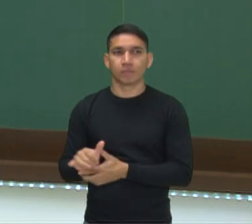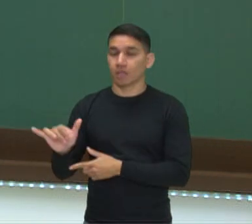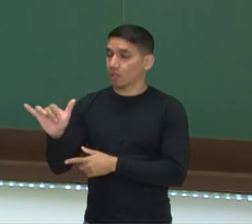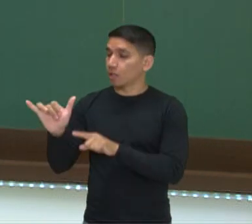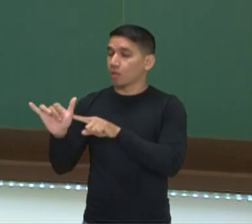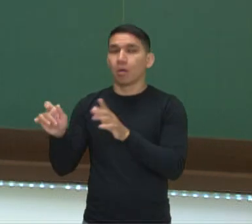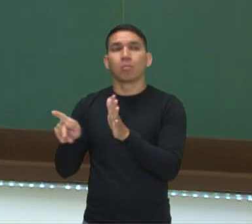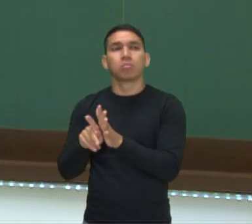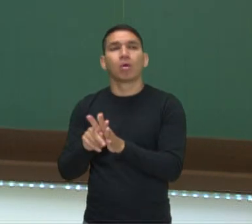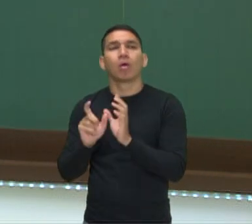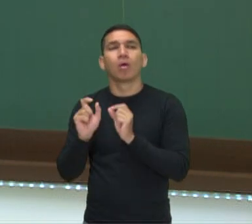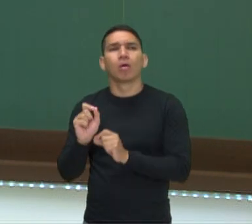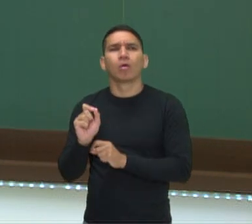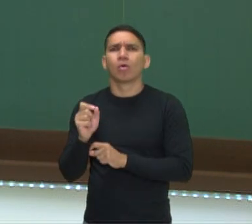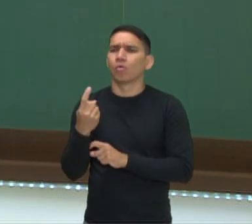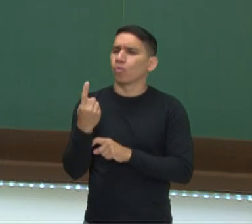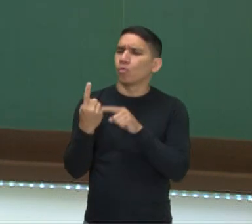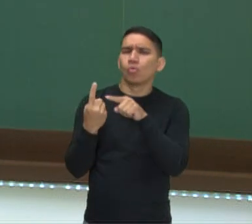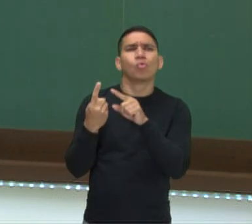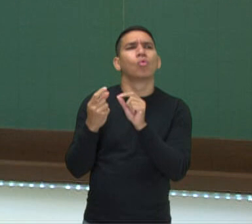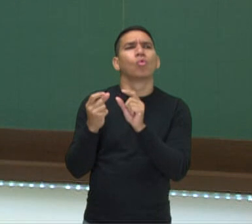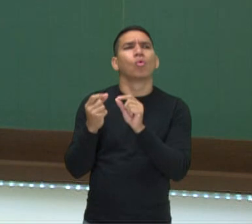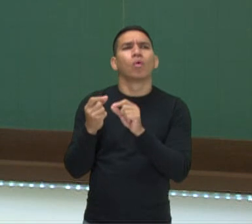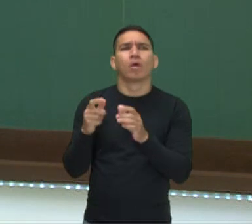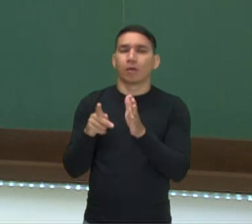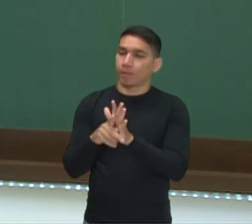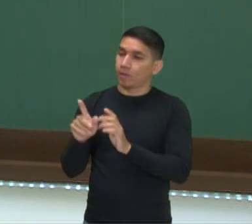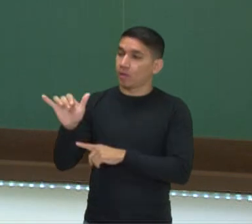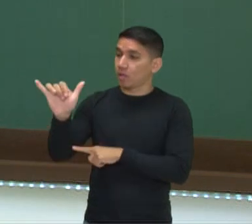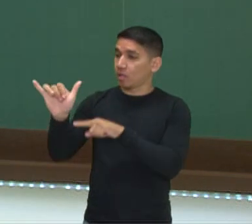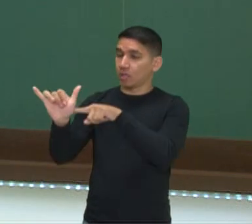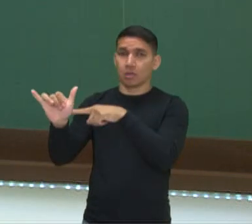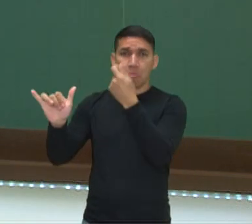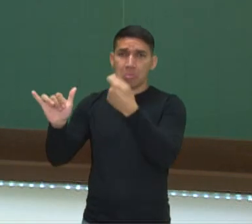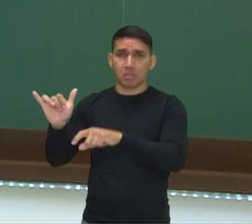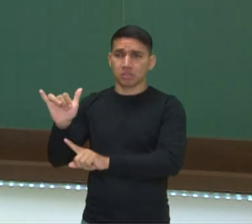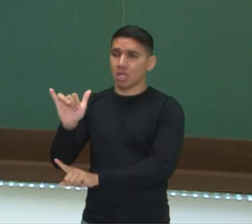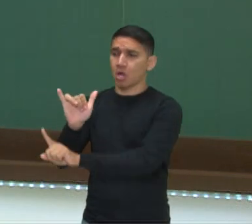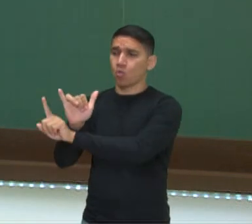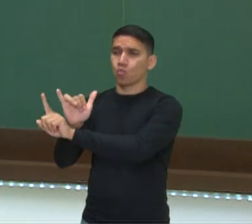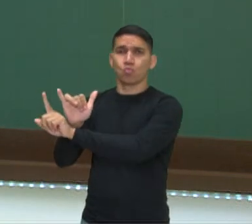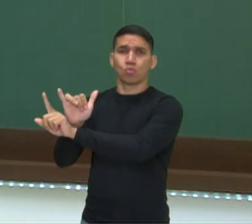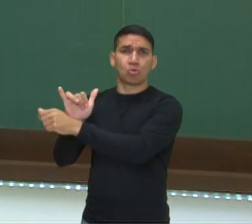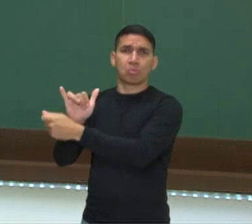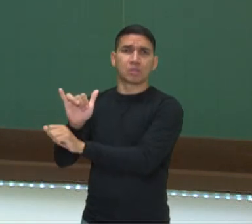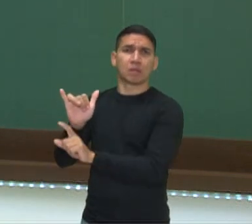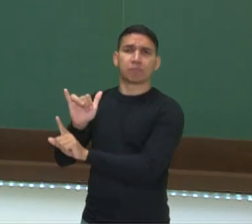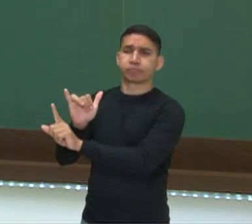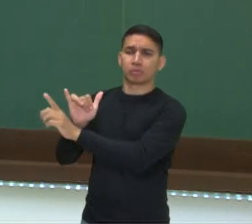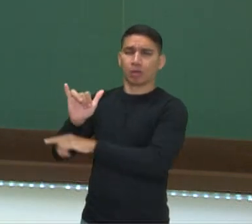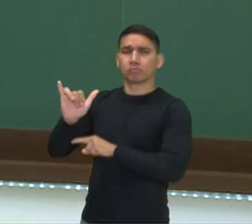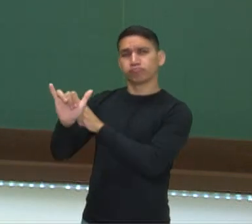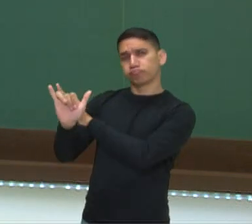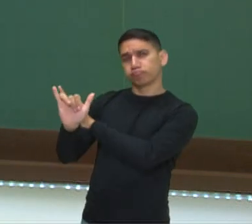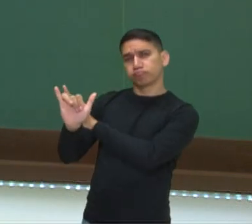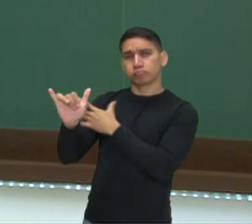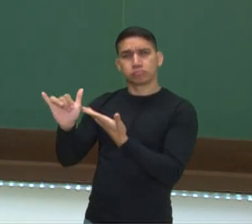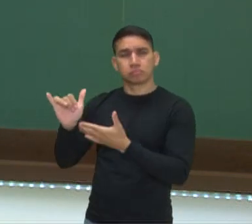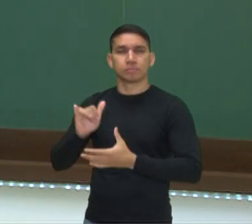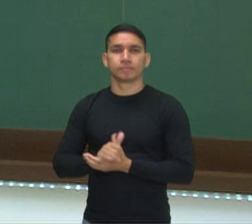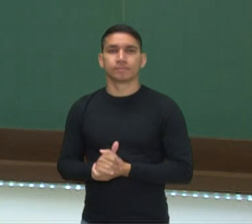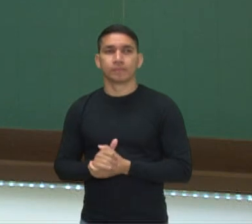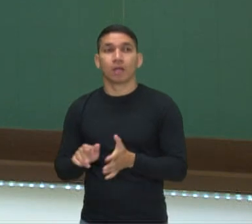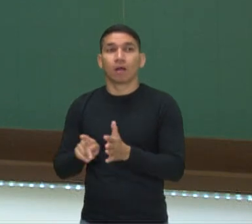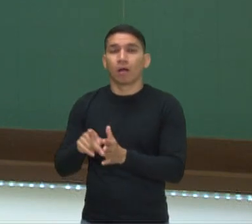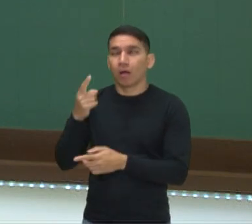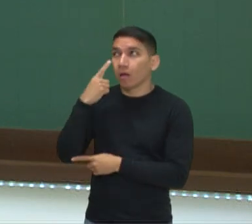está aqui. Que 1, professora? Aquele que você não precisa colocar, certo? E o y vezes o x, todo